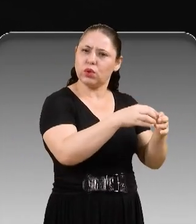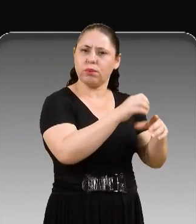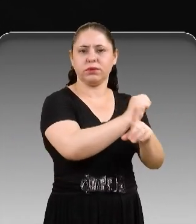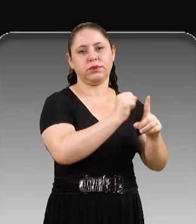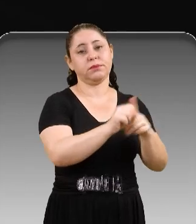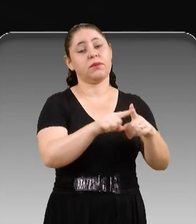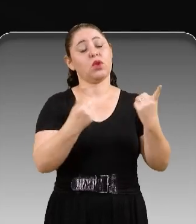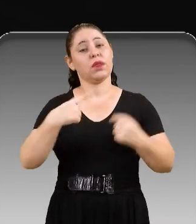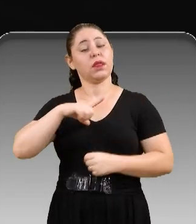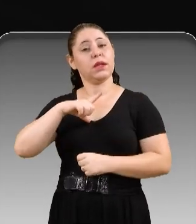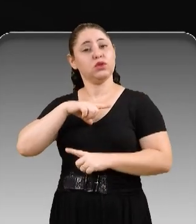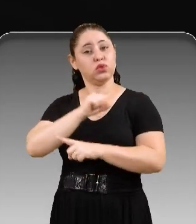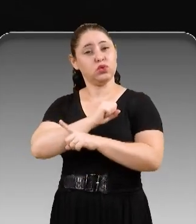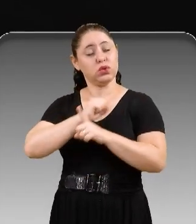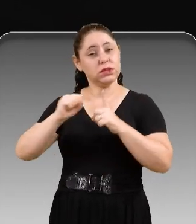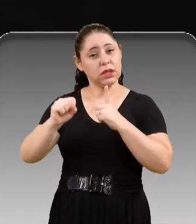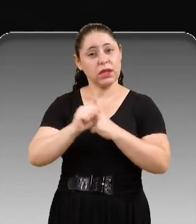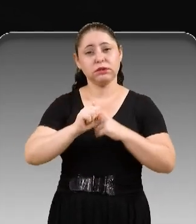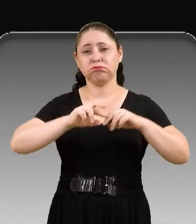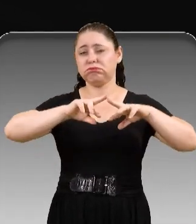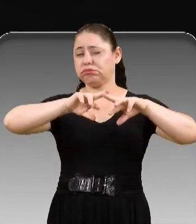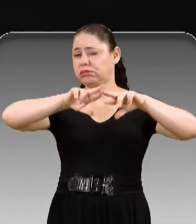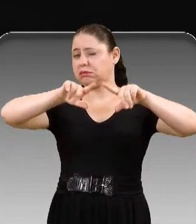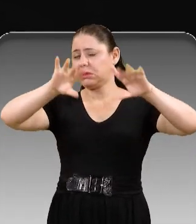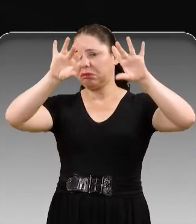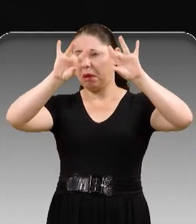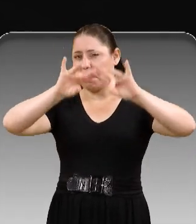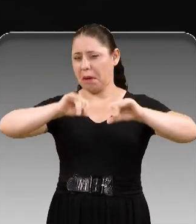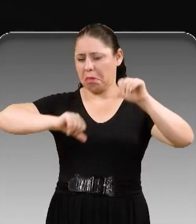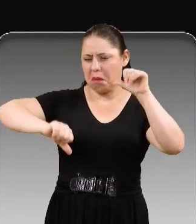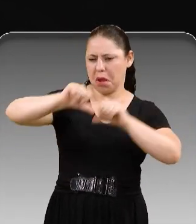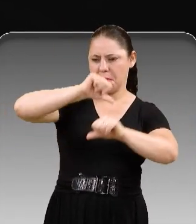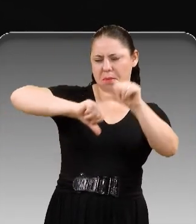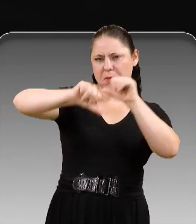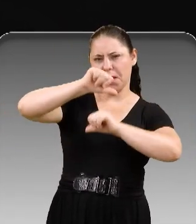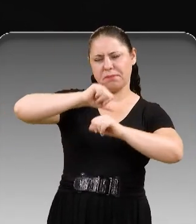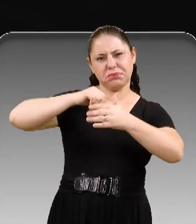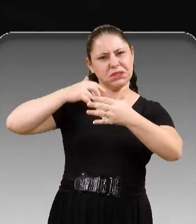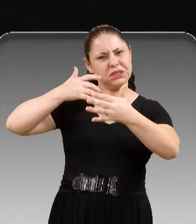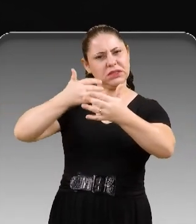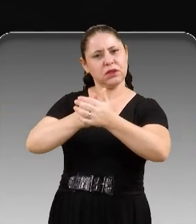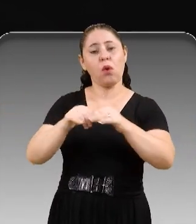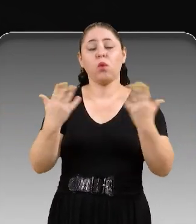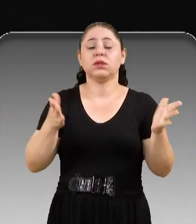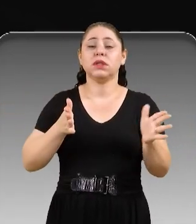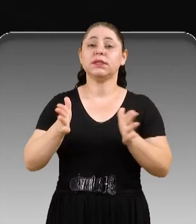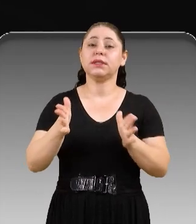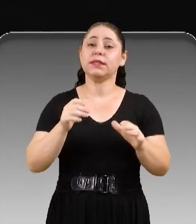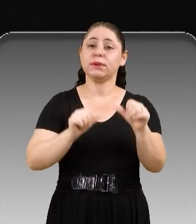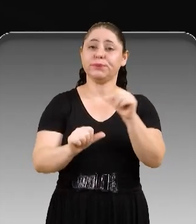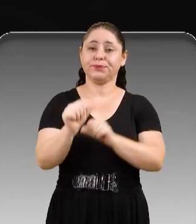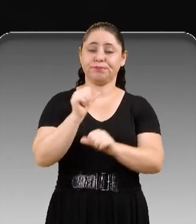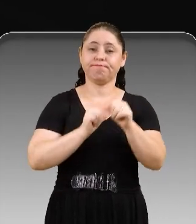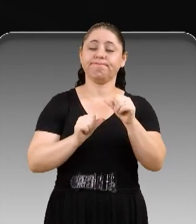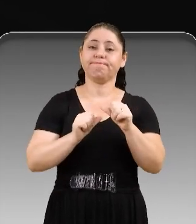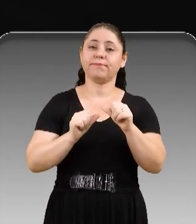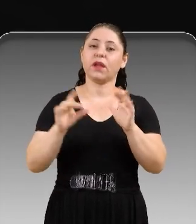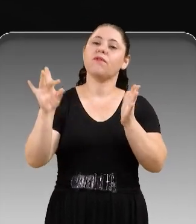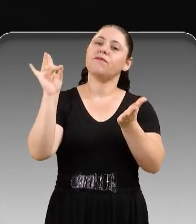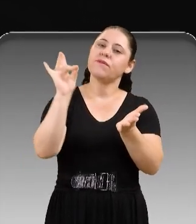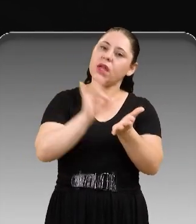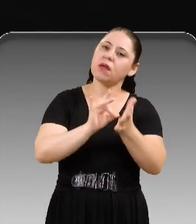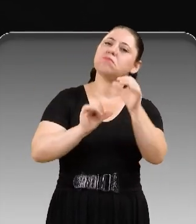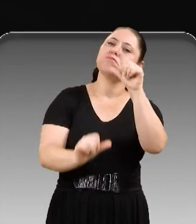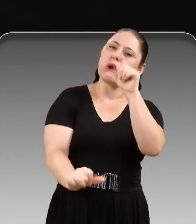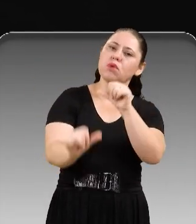sociedade bastante complexa e que muda o tempo todo. E quando a gente acessa essa mudança, as verdades elas mudam, a